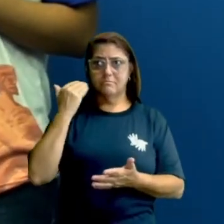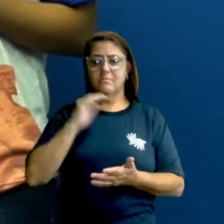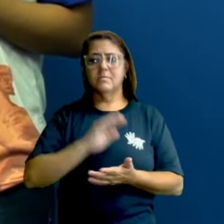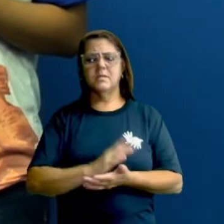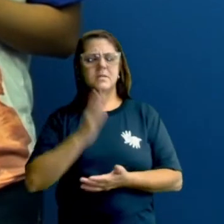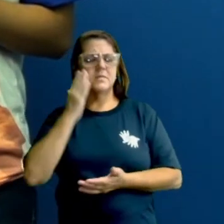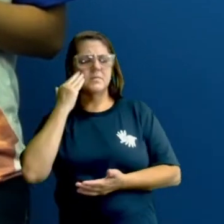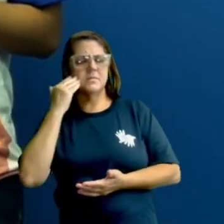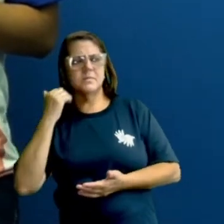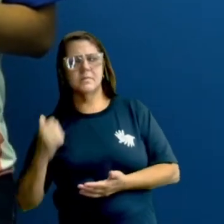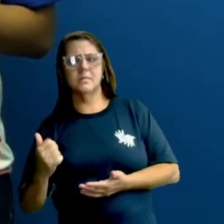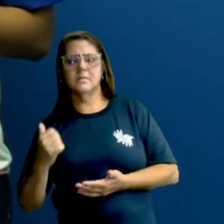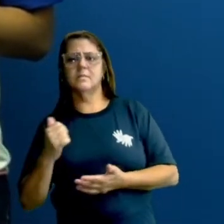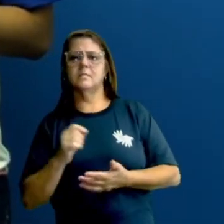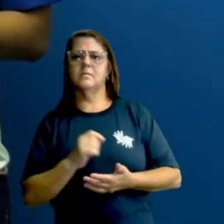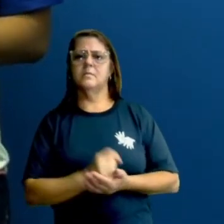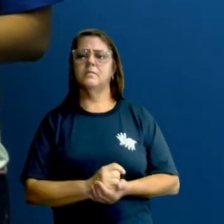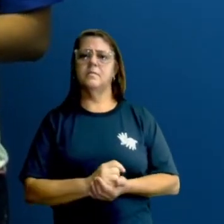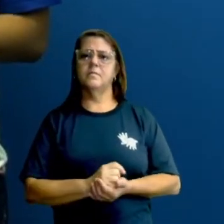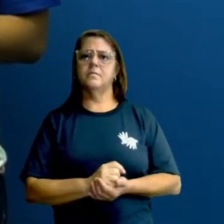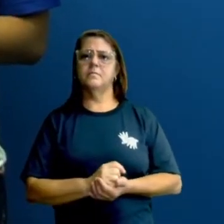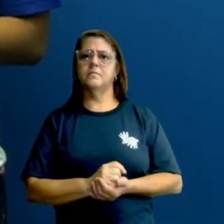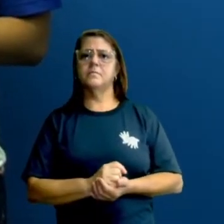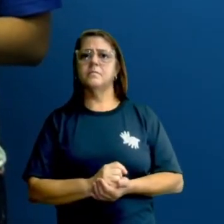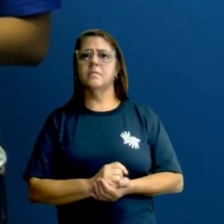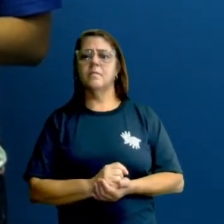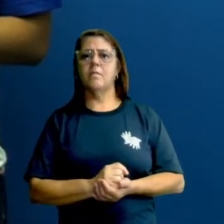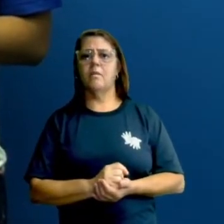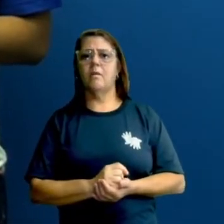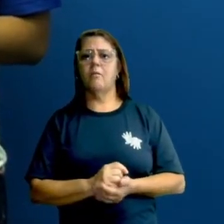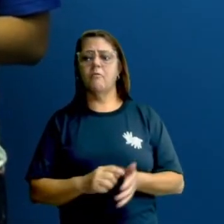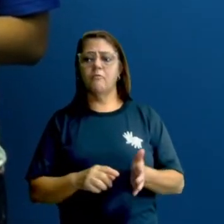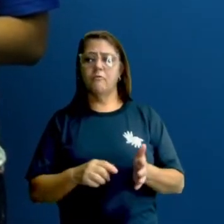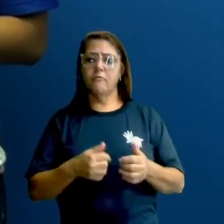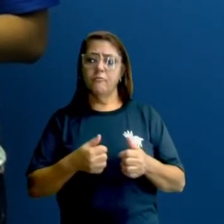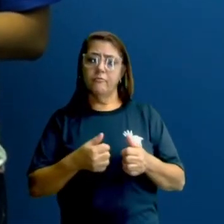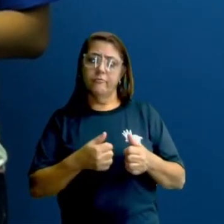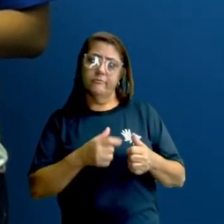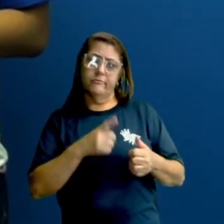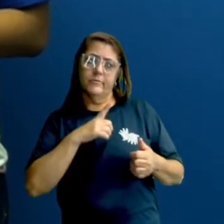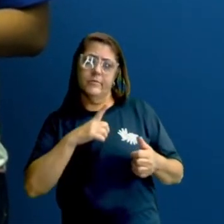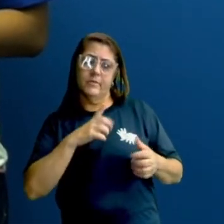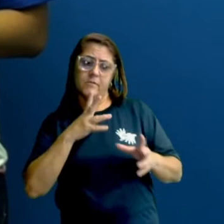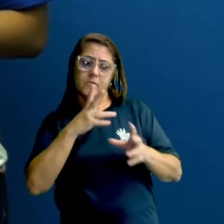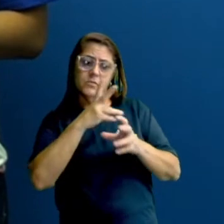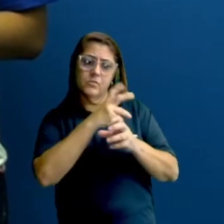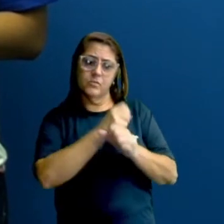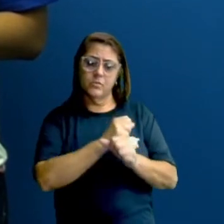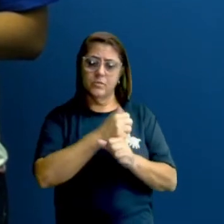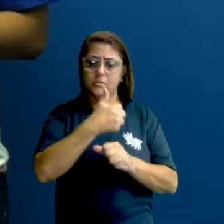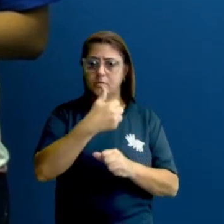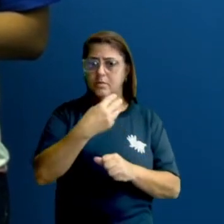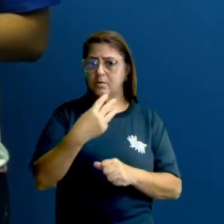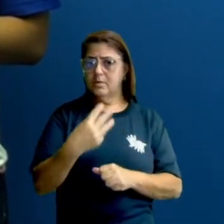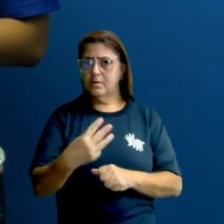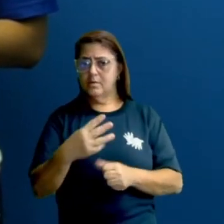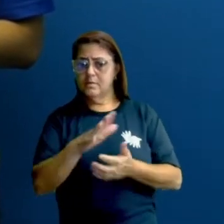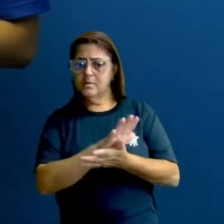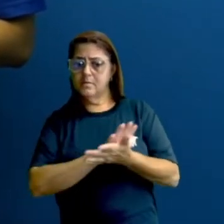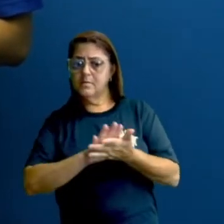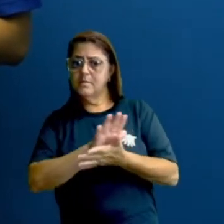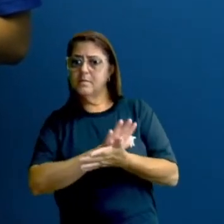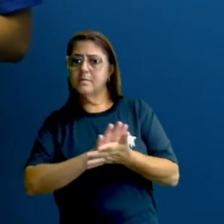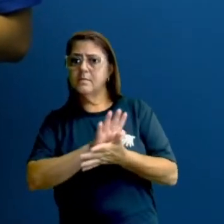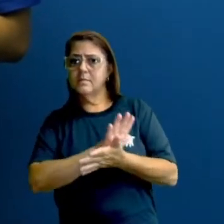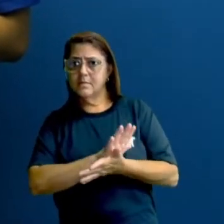gente sabe que, com isso, ficou um total de 13 brigadeiros. Então, a